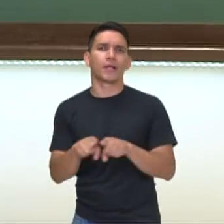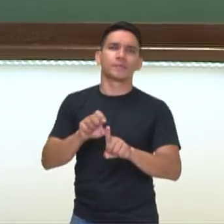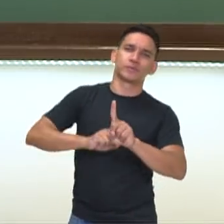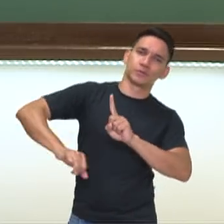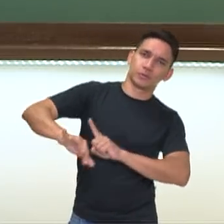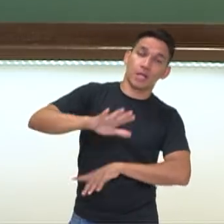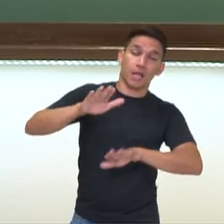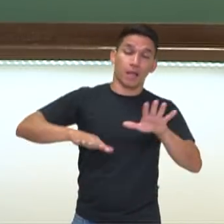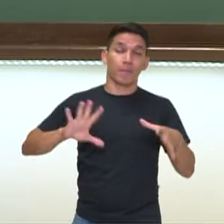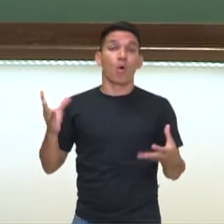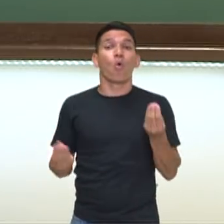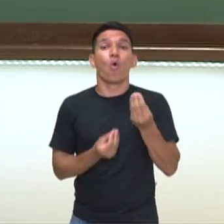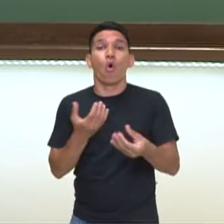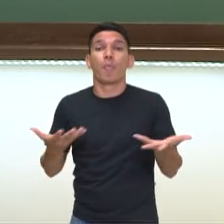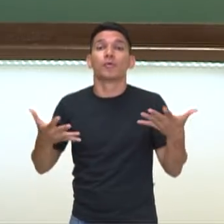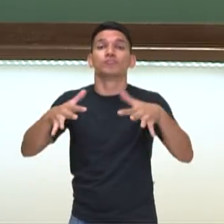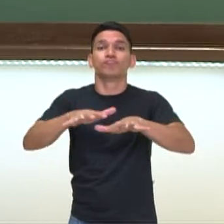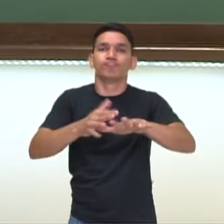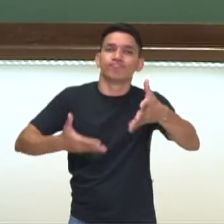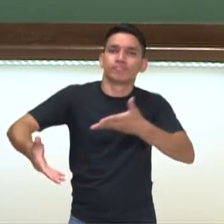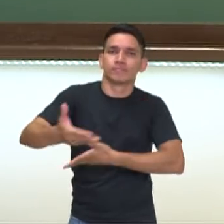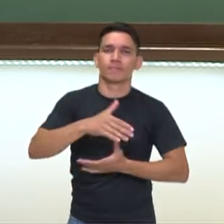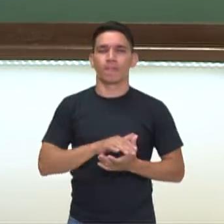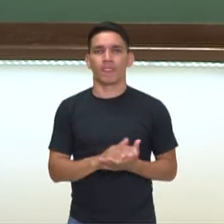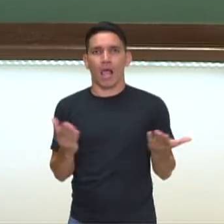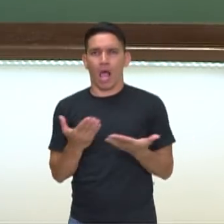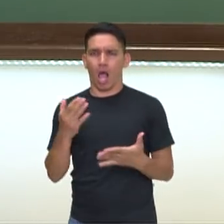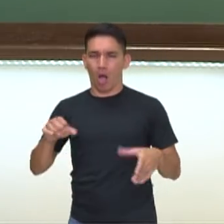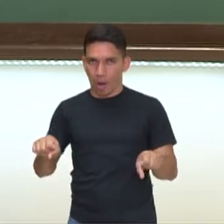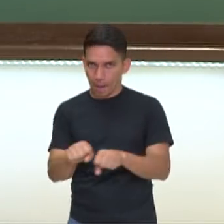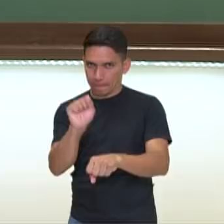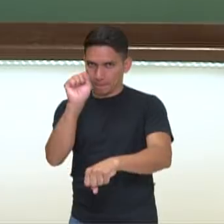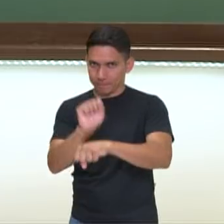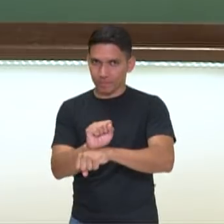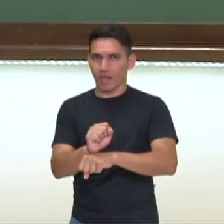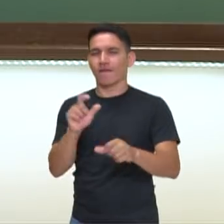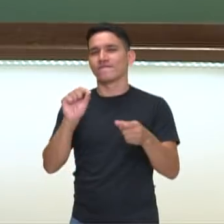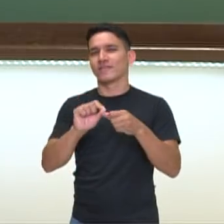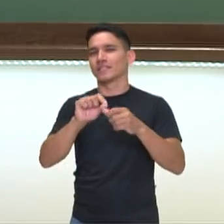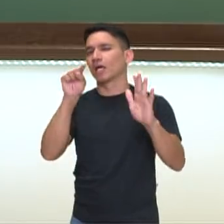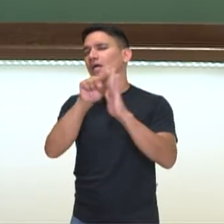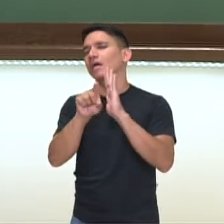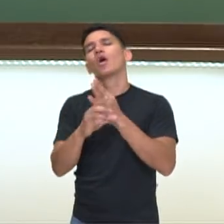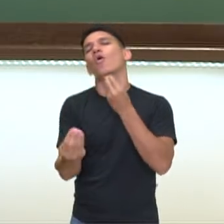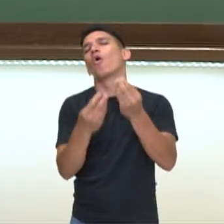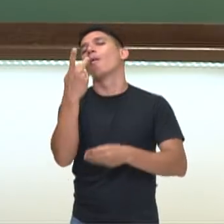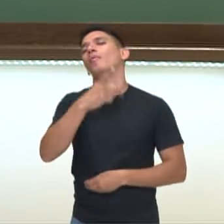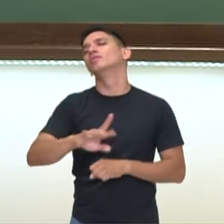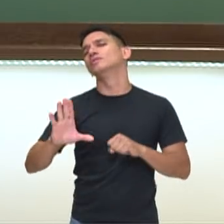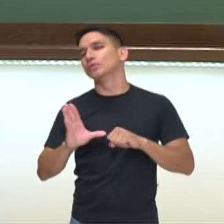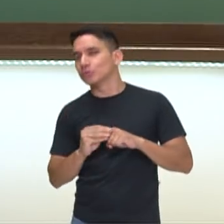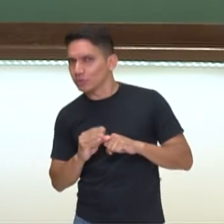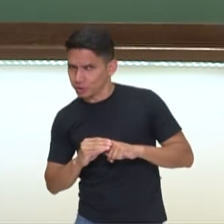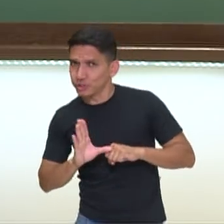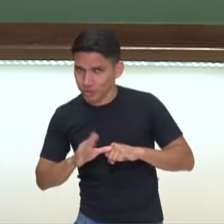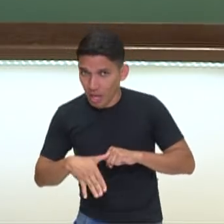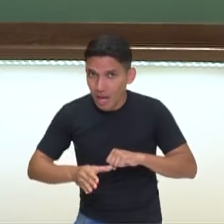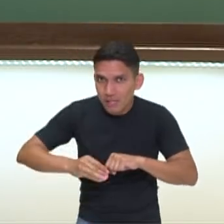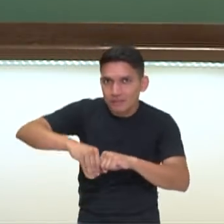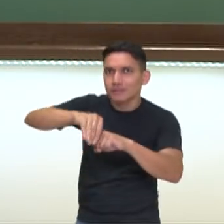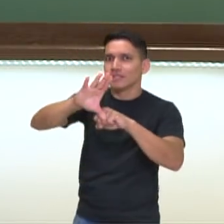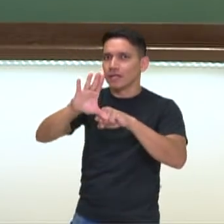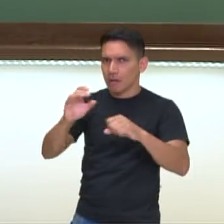inseridos. Agora, vamos fazer aquele break para fazer um quiz, testar o seu conhecimento.